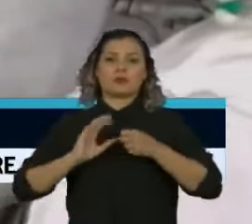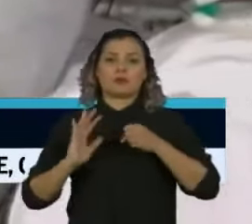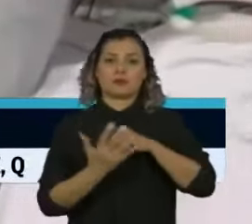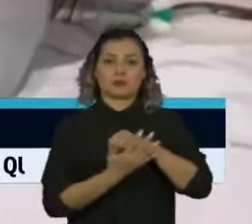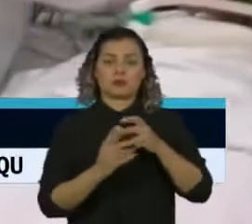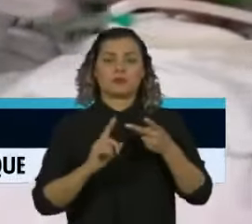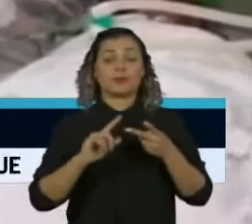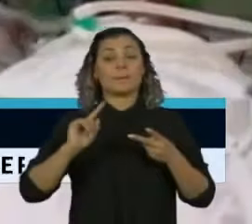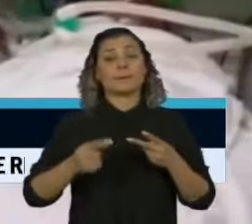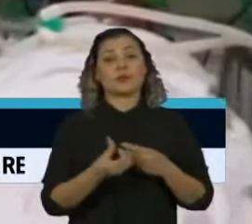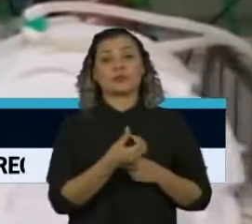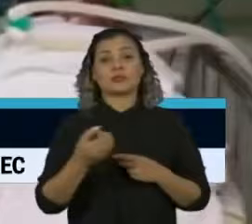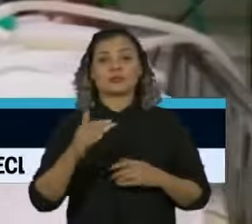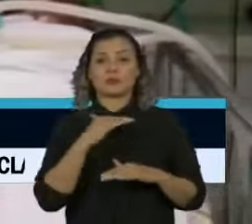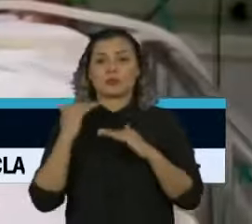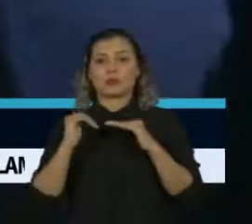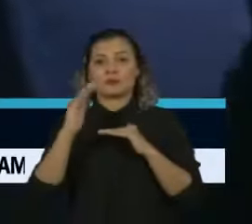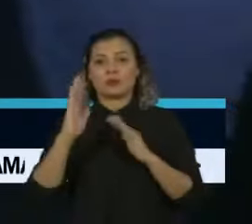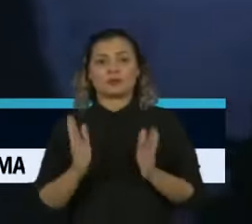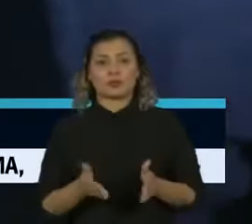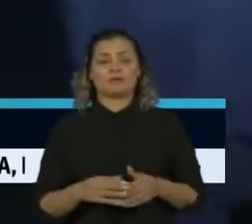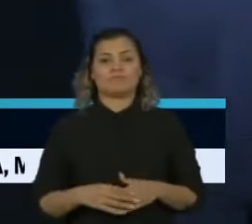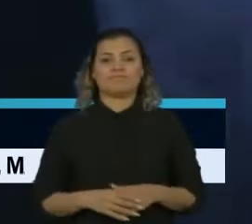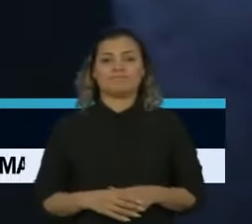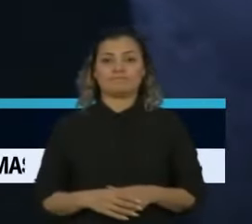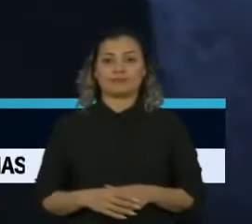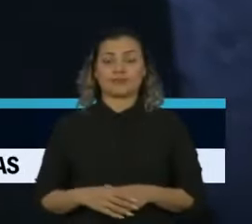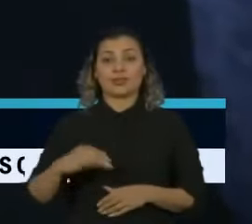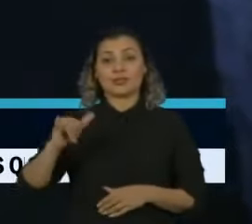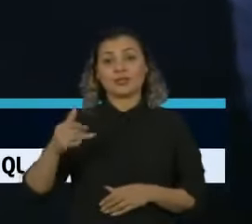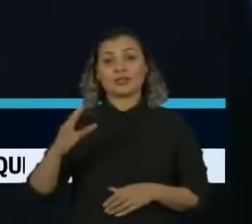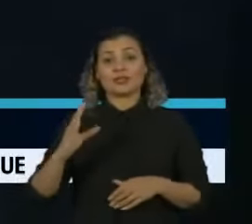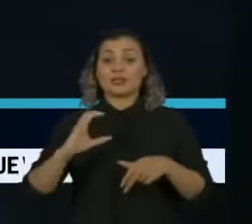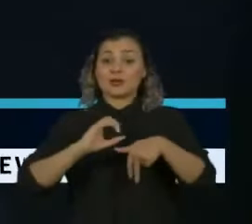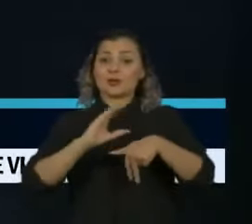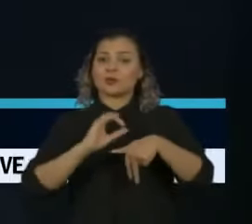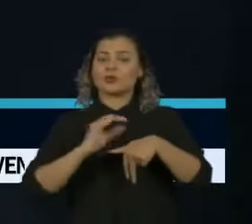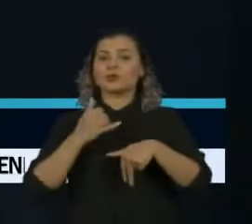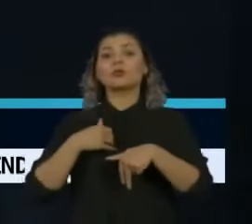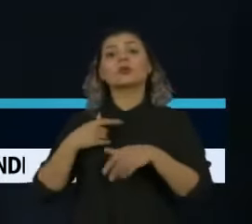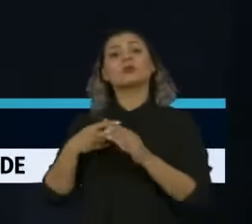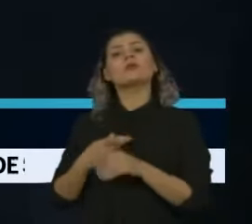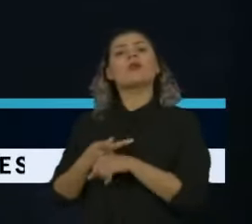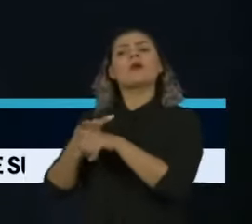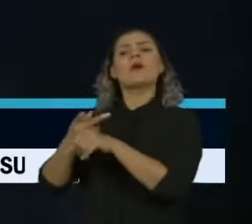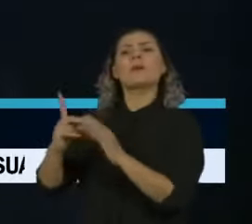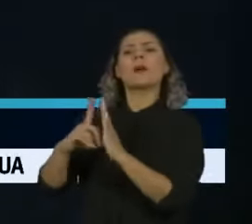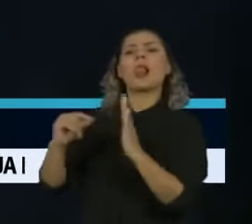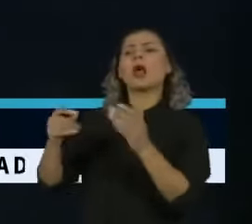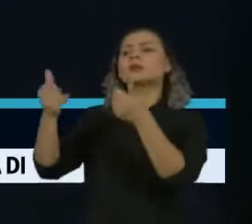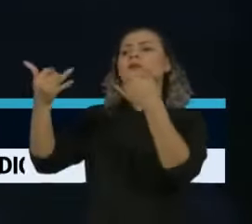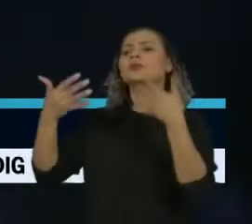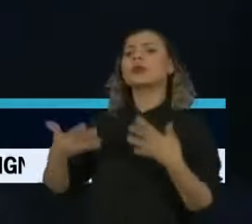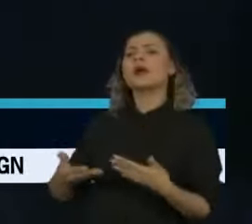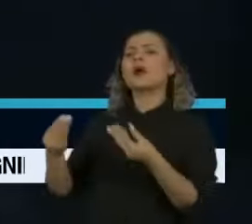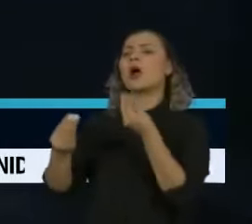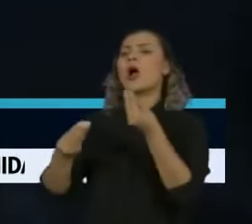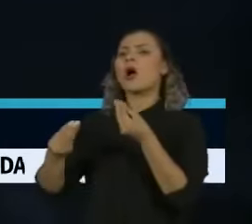e mais de 1.600 mortes. O Jornal da Cultura procurou o Palácio do Planalto para comentar sobre o